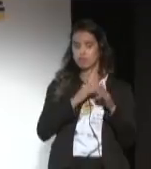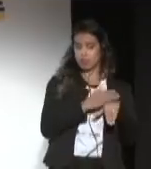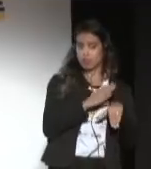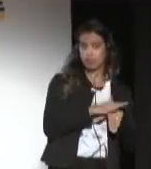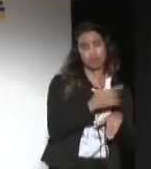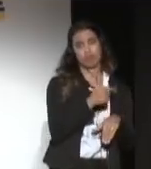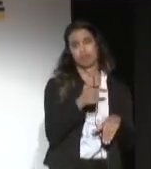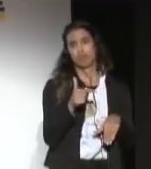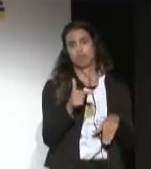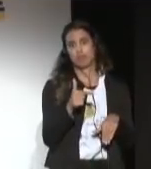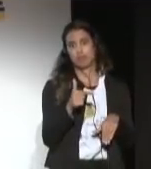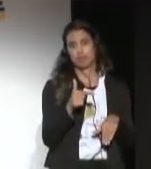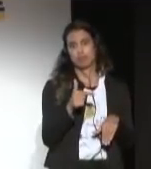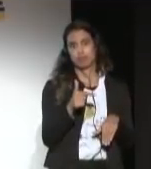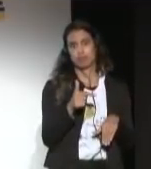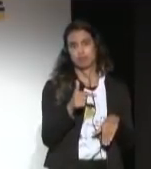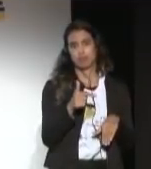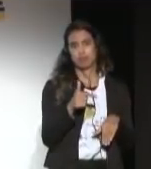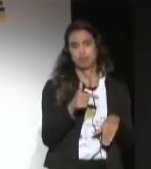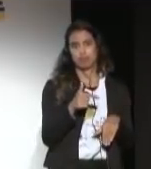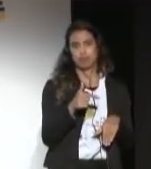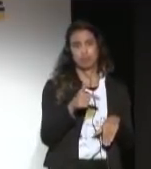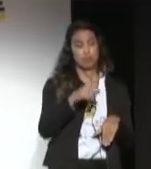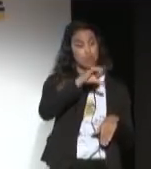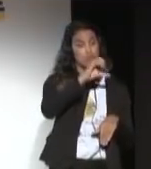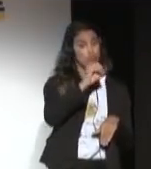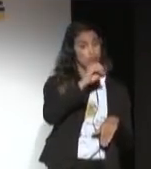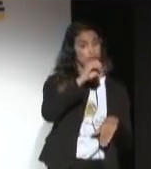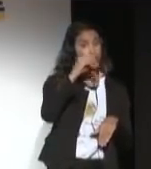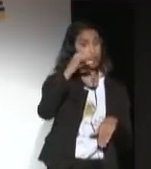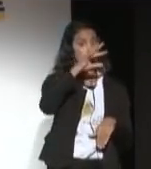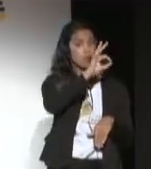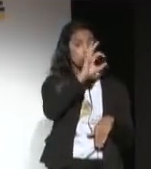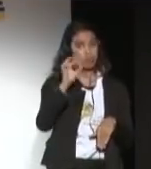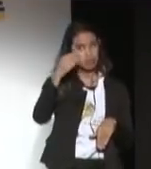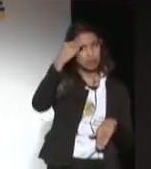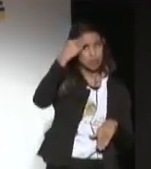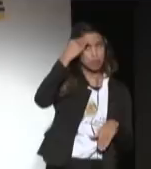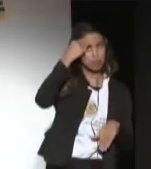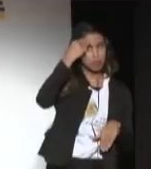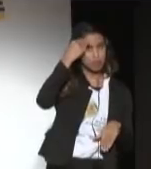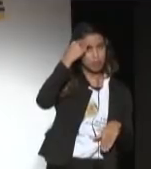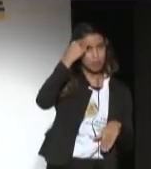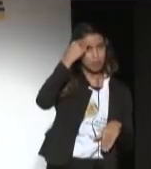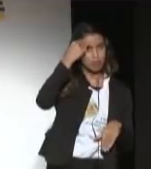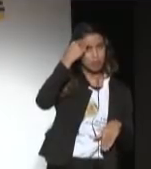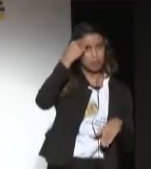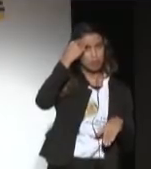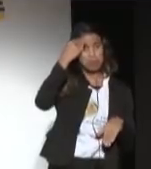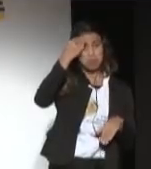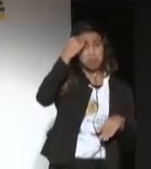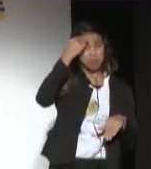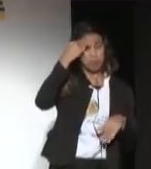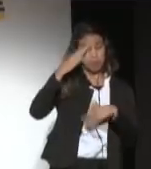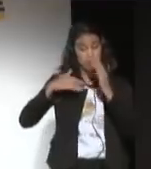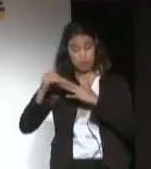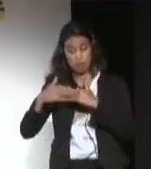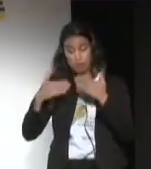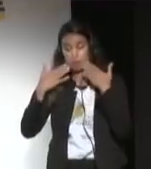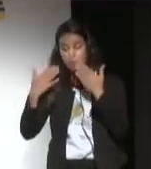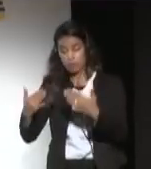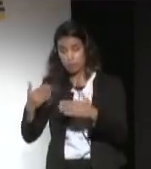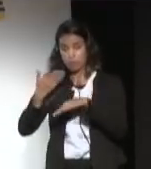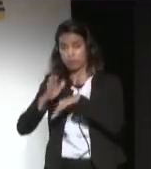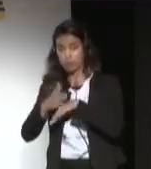nós aprendemos por memorização, se não for aplicado, permanece inerte e inutilizável em novas